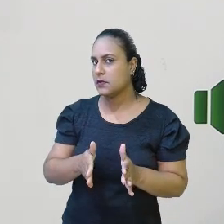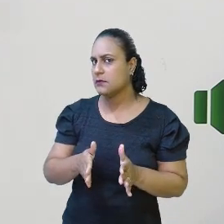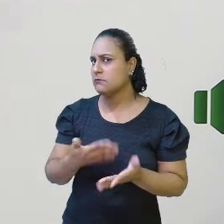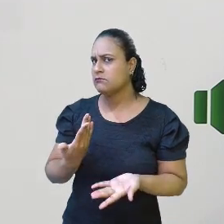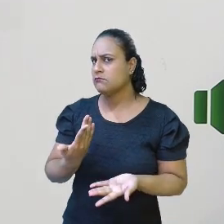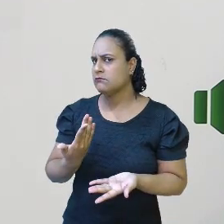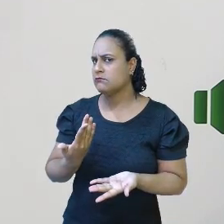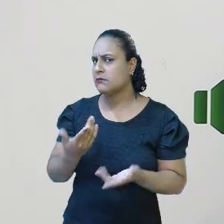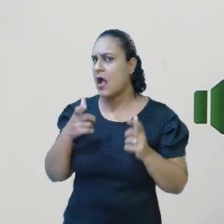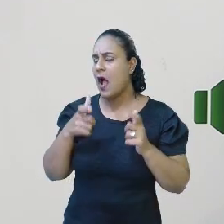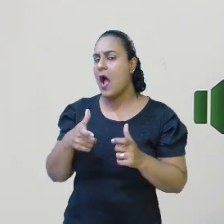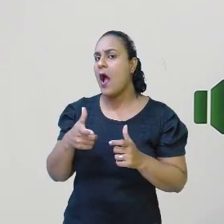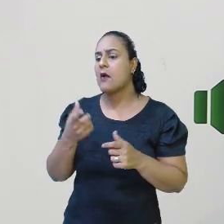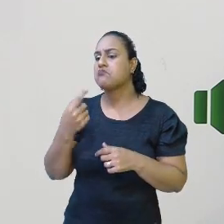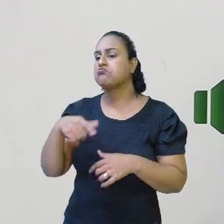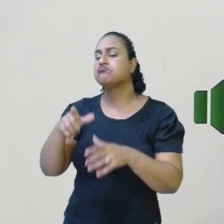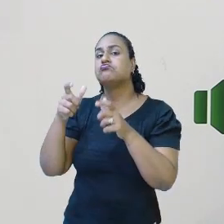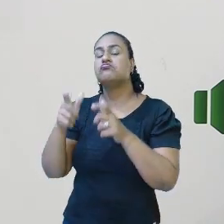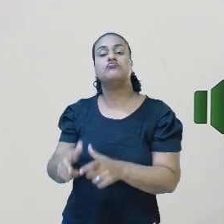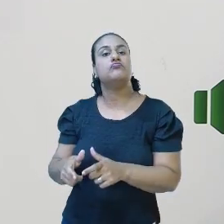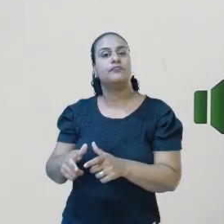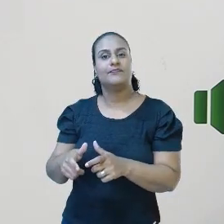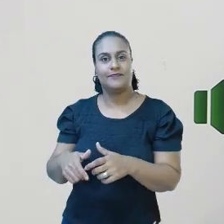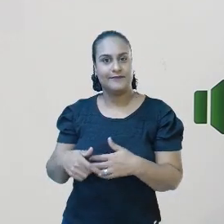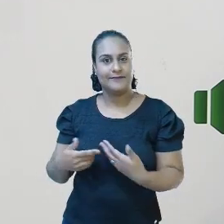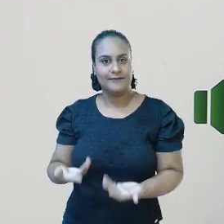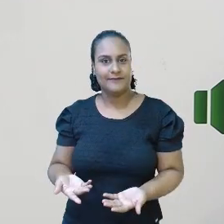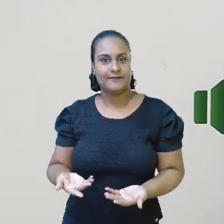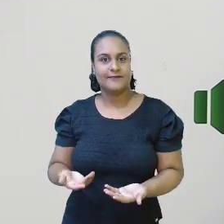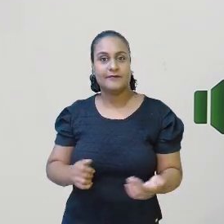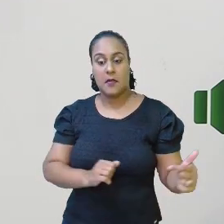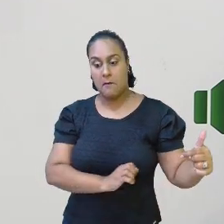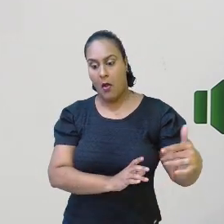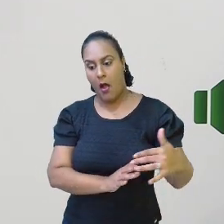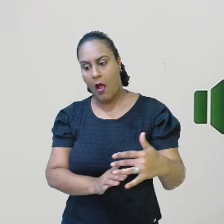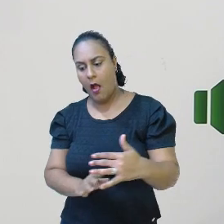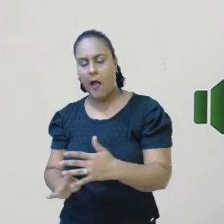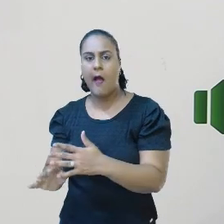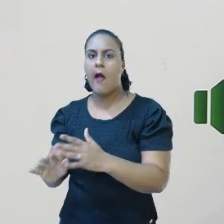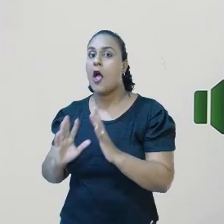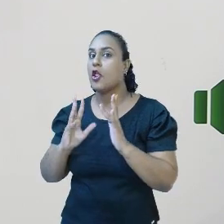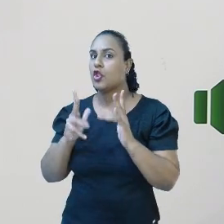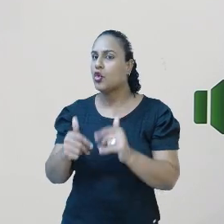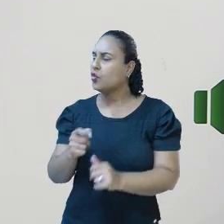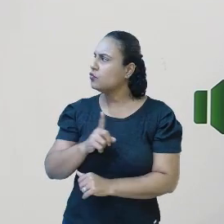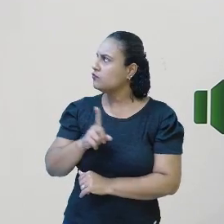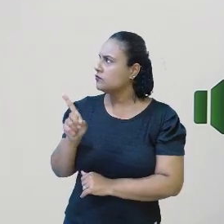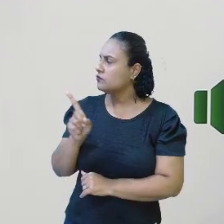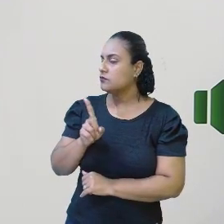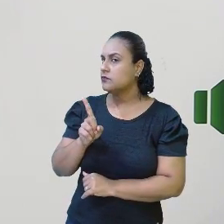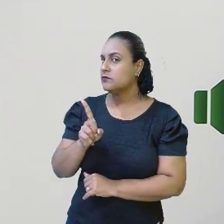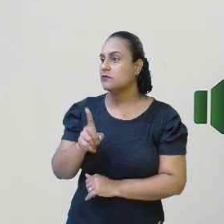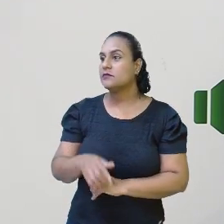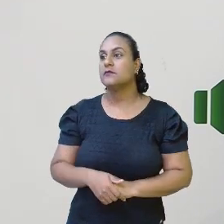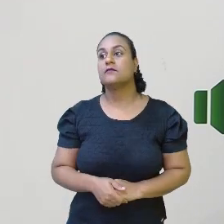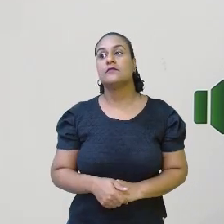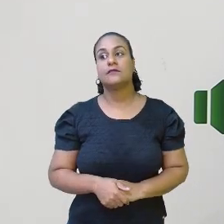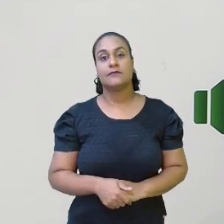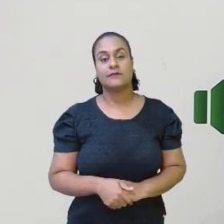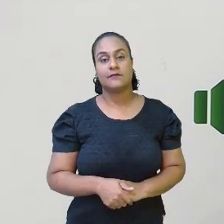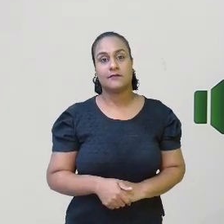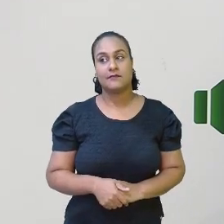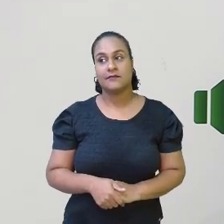água segue? Para onde é que a água vai, professor? Passado essa etapa, ela vai passar